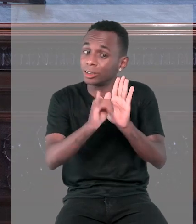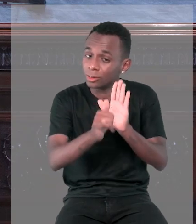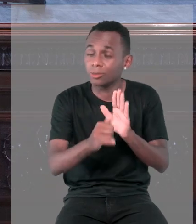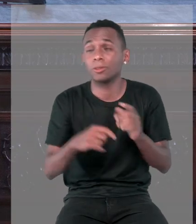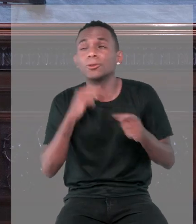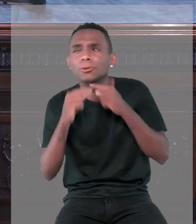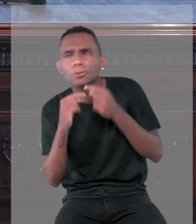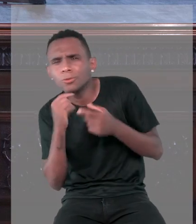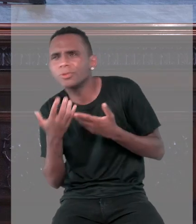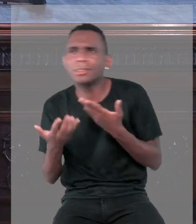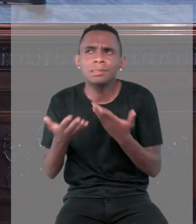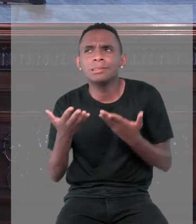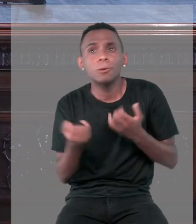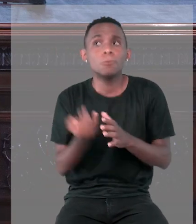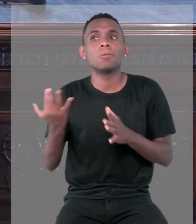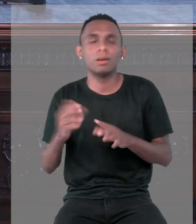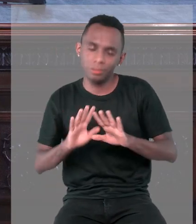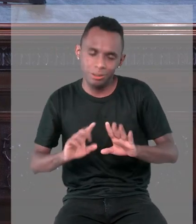Teve uma dúvida quanto a isso, mas